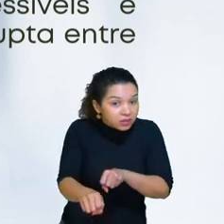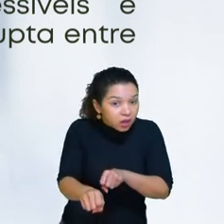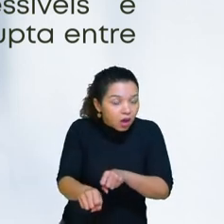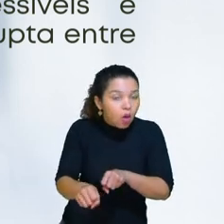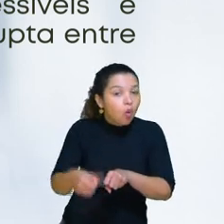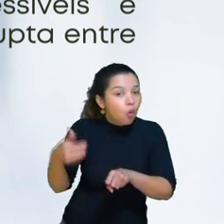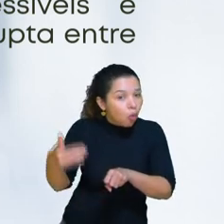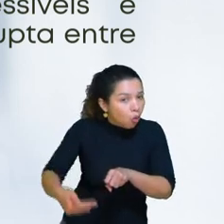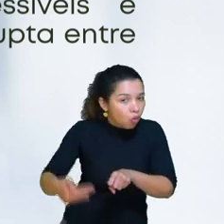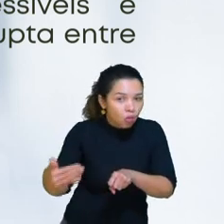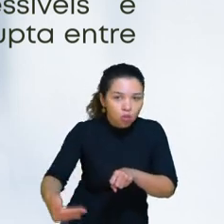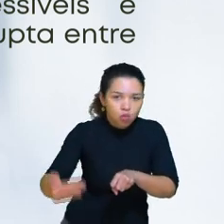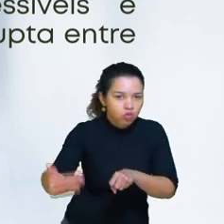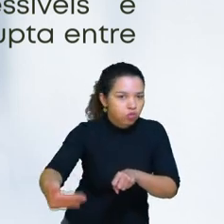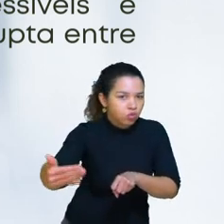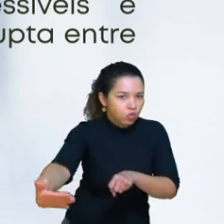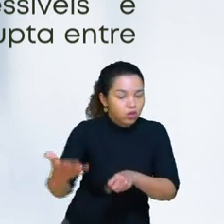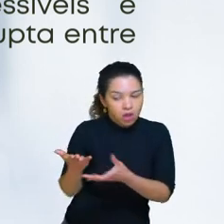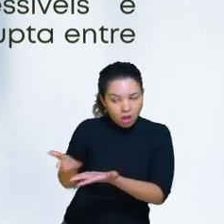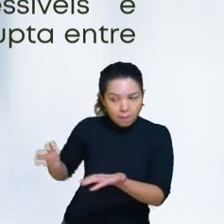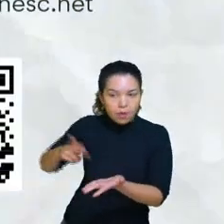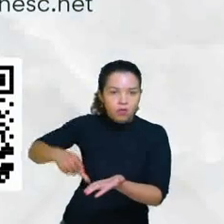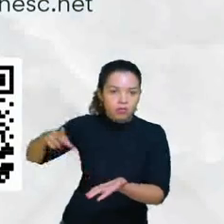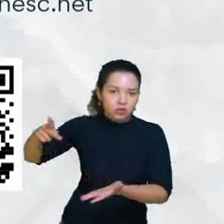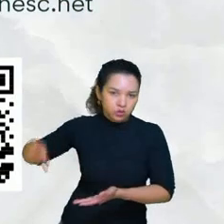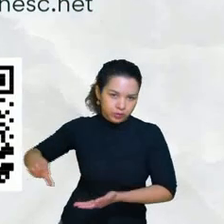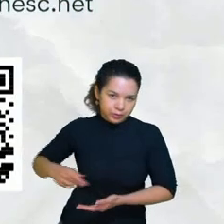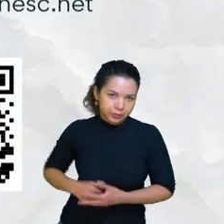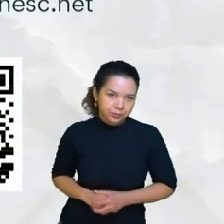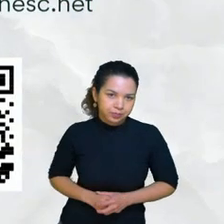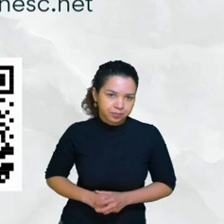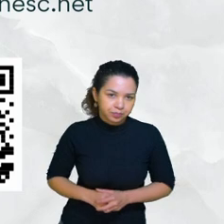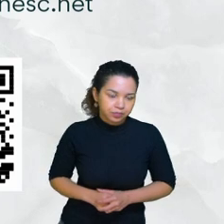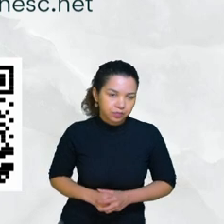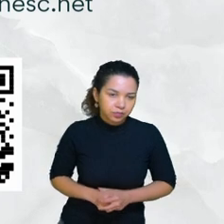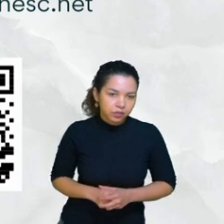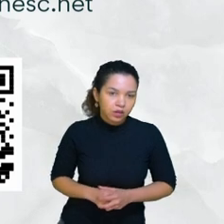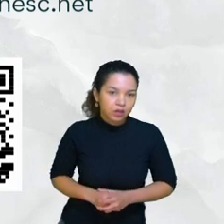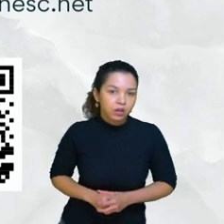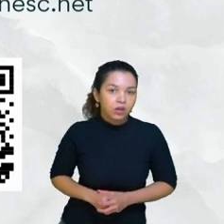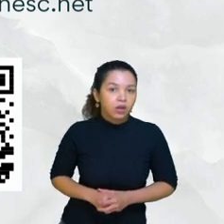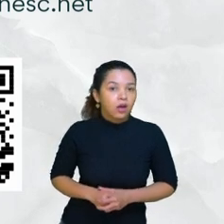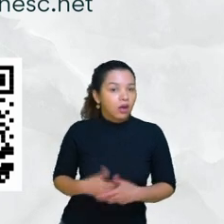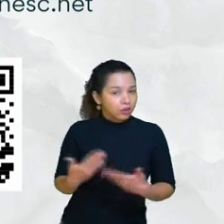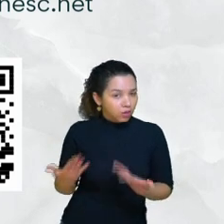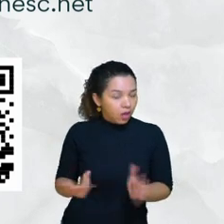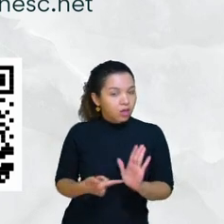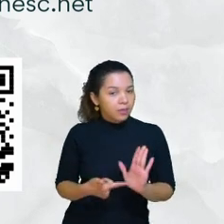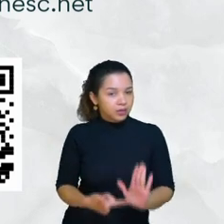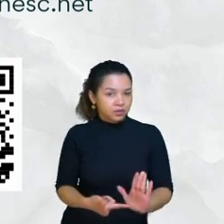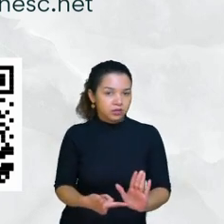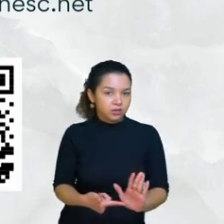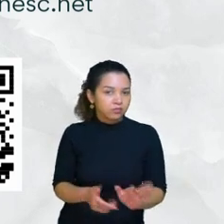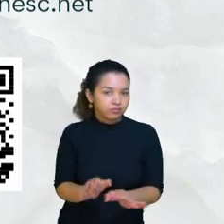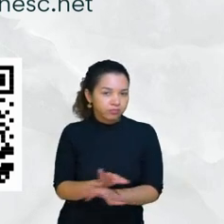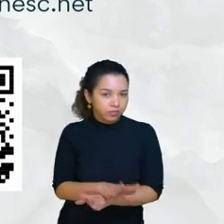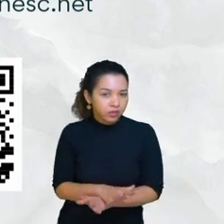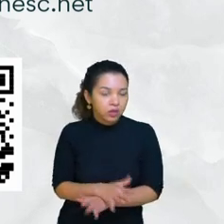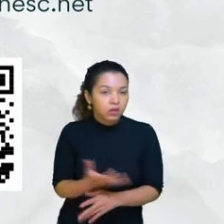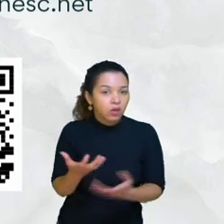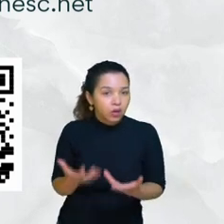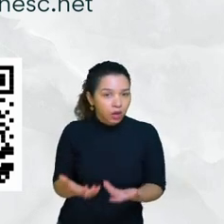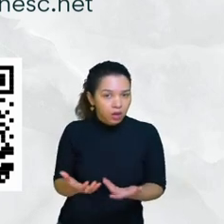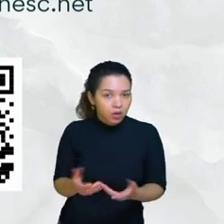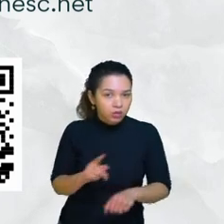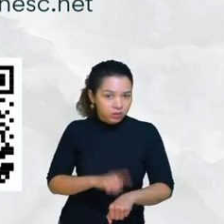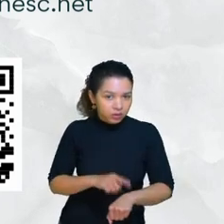a formação continuada é importante tá bom essa é a apresentação mas eu então eu quero aqui no